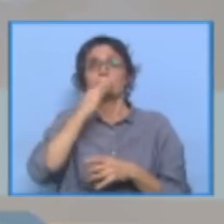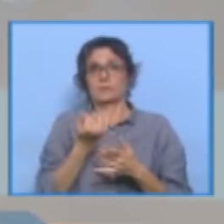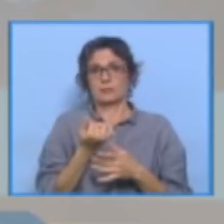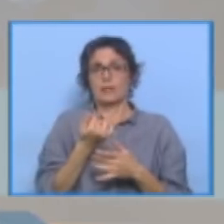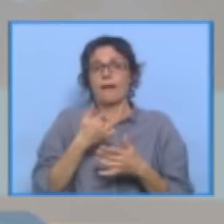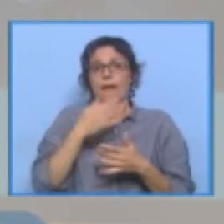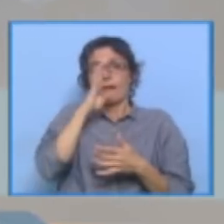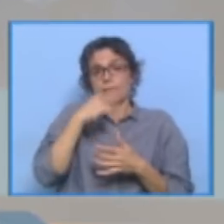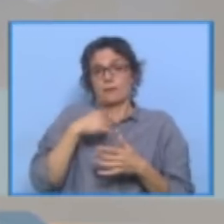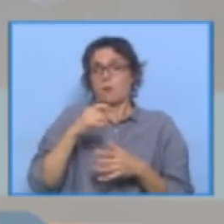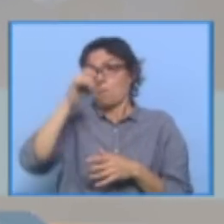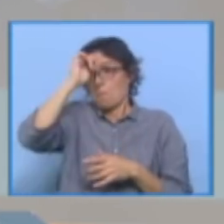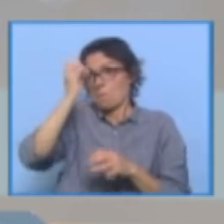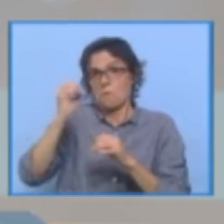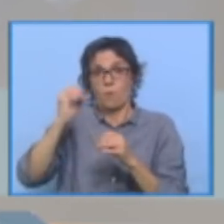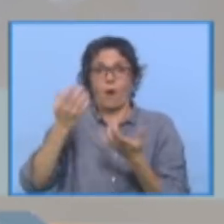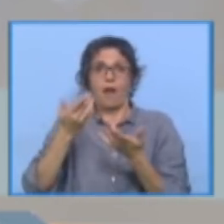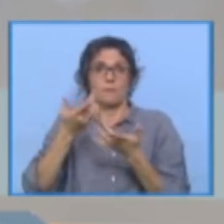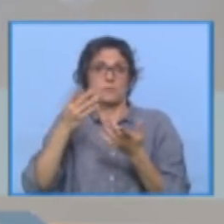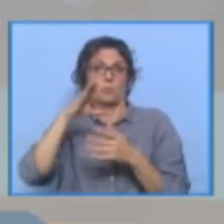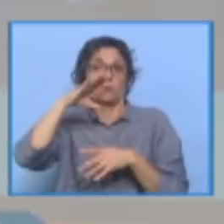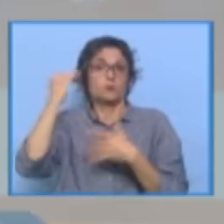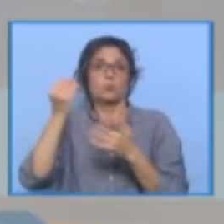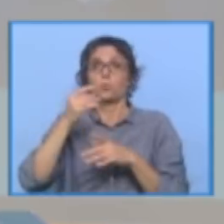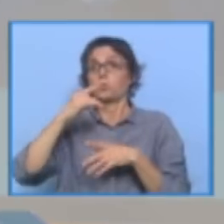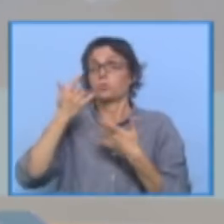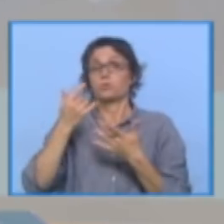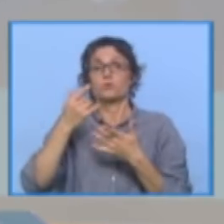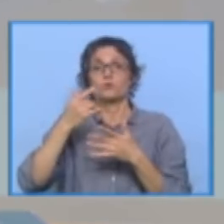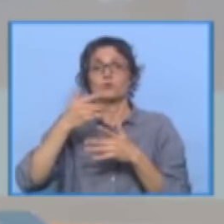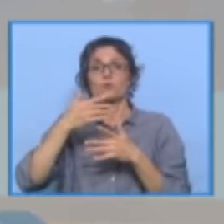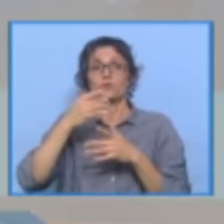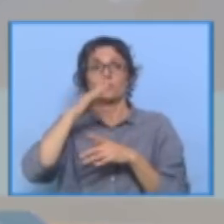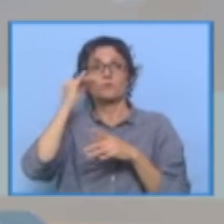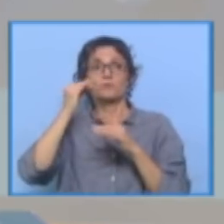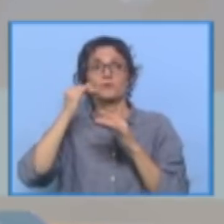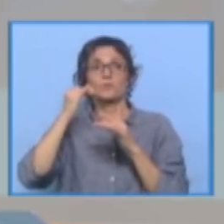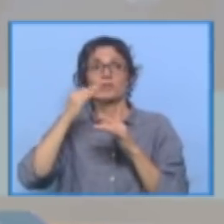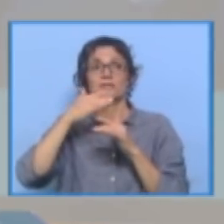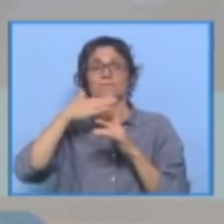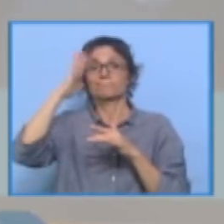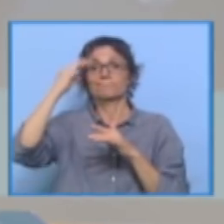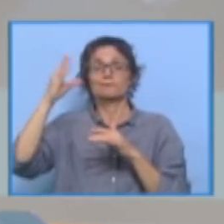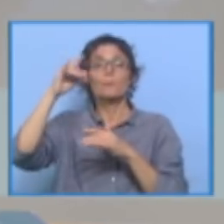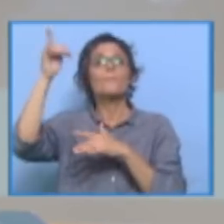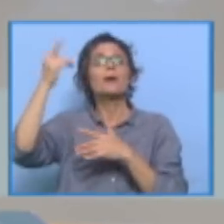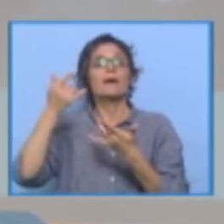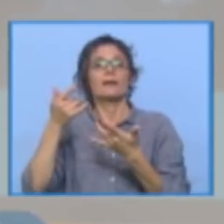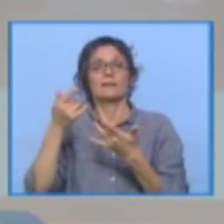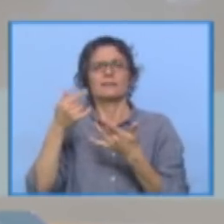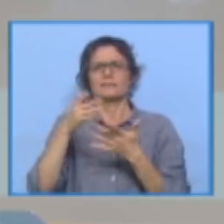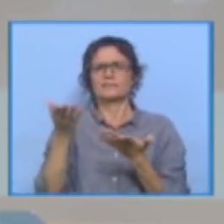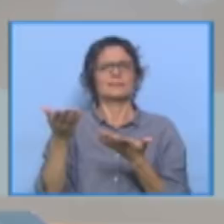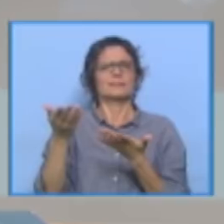se incentiva, como agora está sobre a mesa, agora vamos ter eleições, a possibilidade de se legislar, não agora nas europeias, mas depois mais à